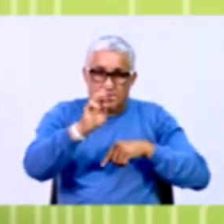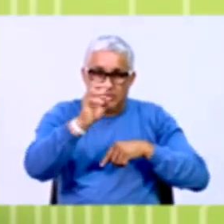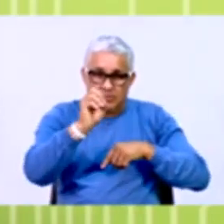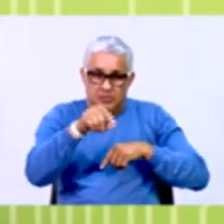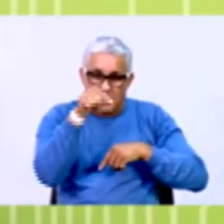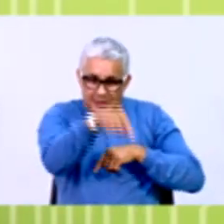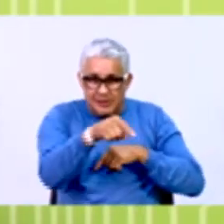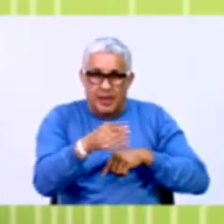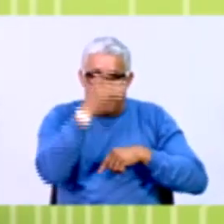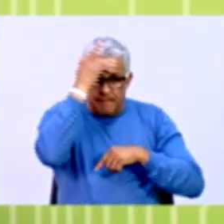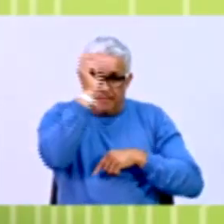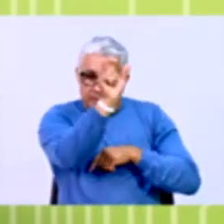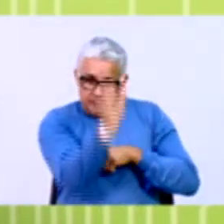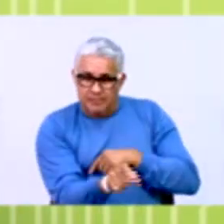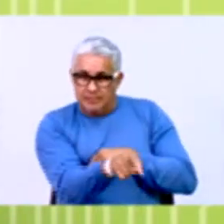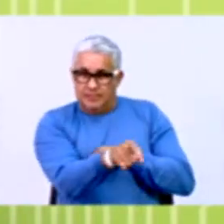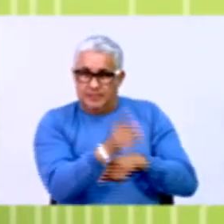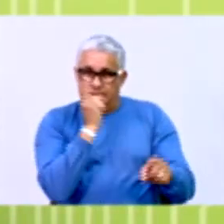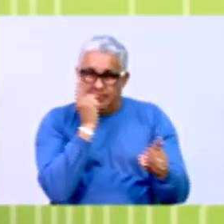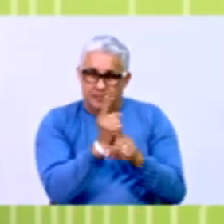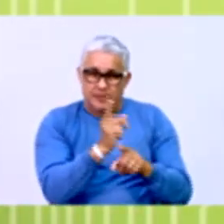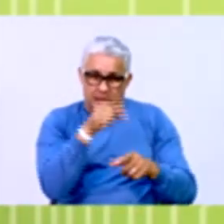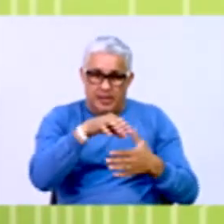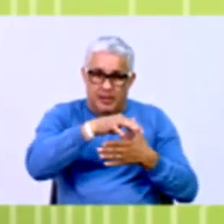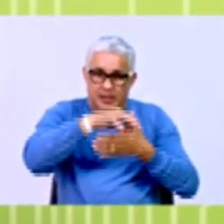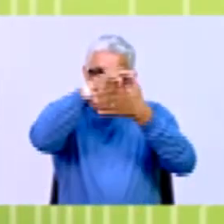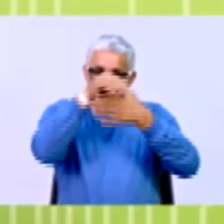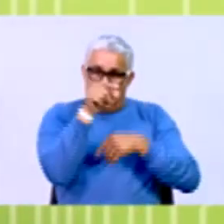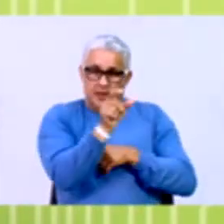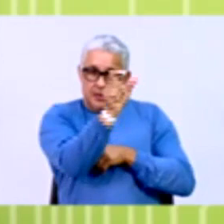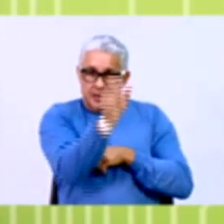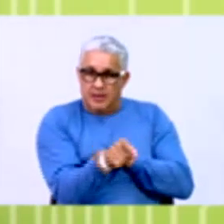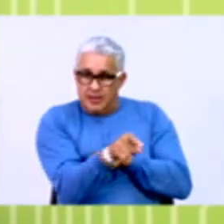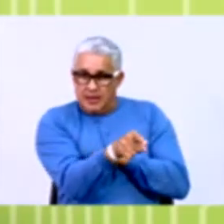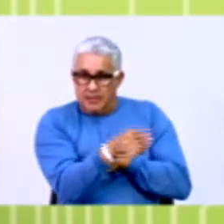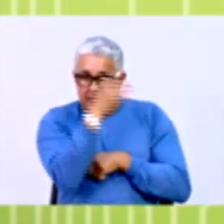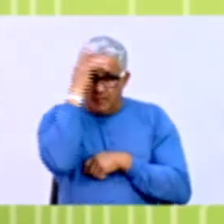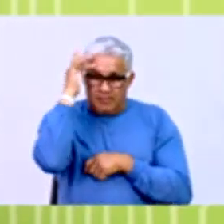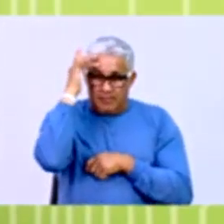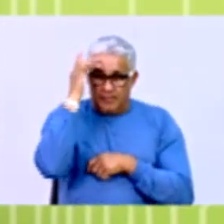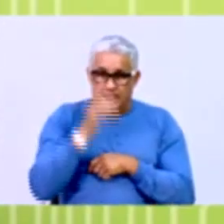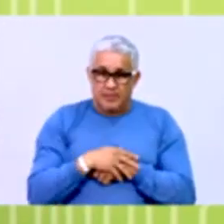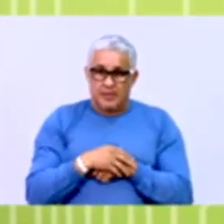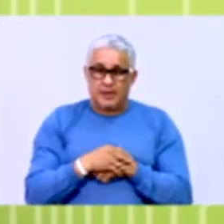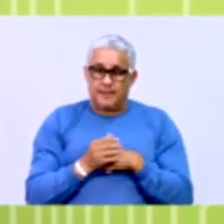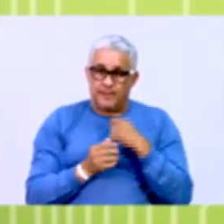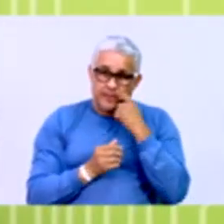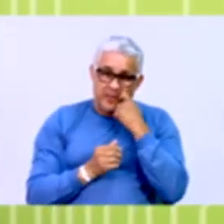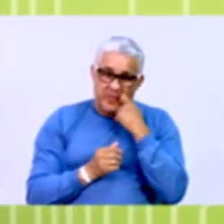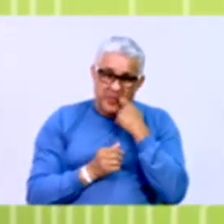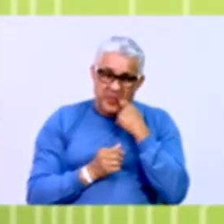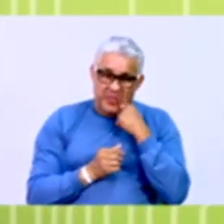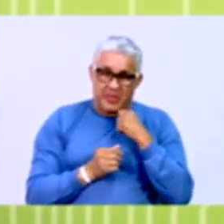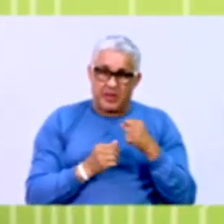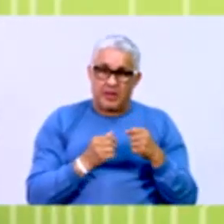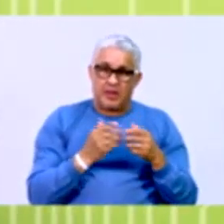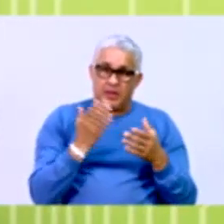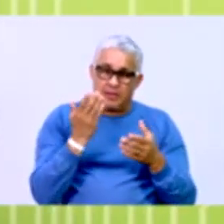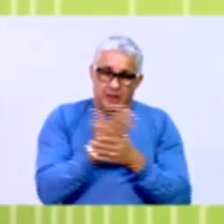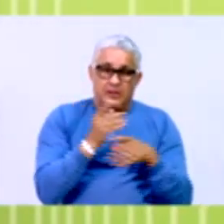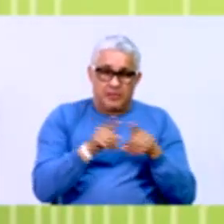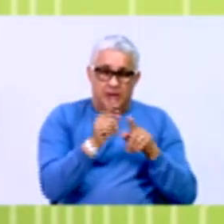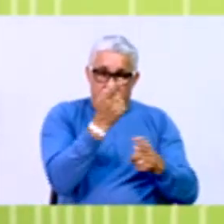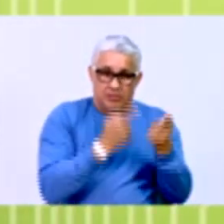lugar, naquela pessoa que é líder ali, que é aquela pessoa que está adiante movendo aquele processo, aquele